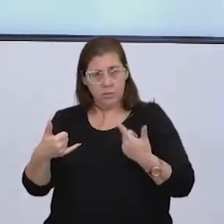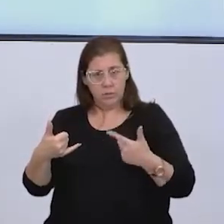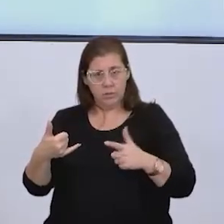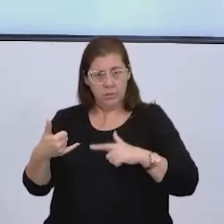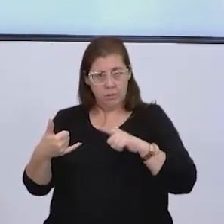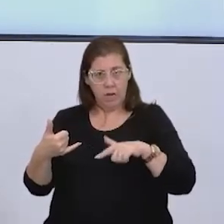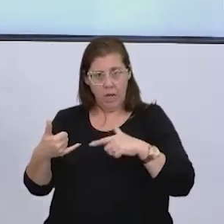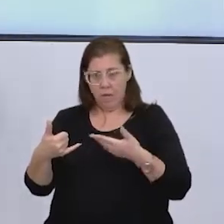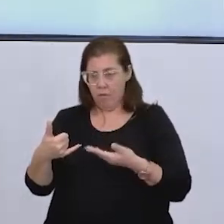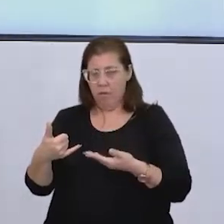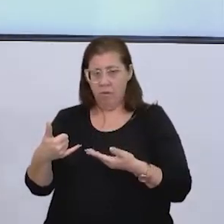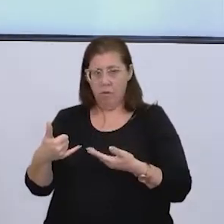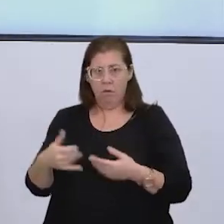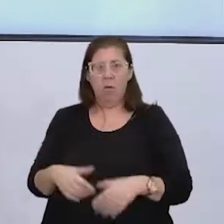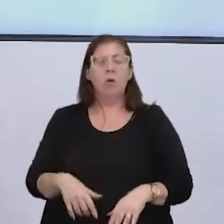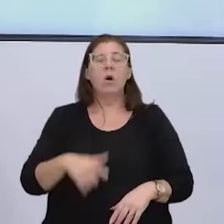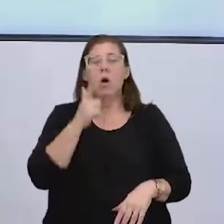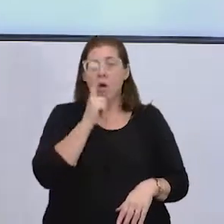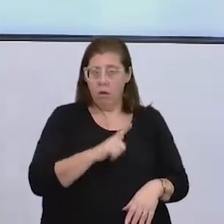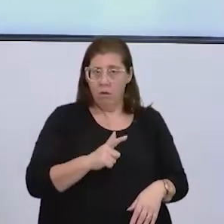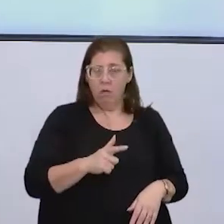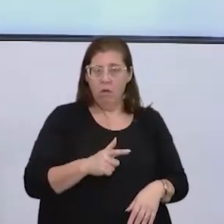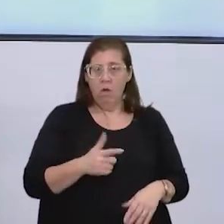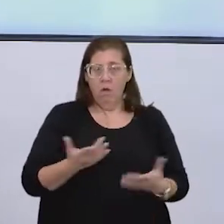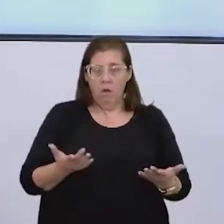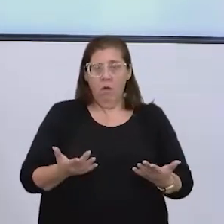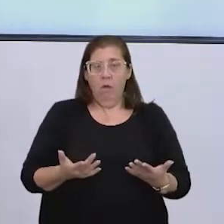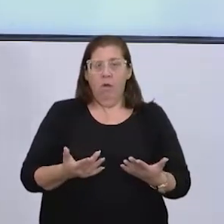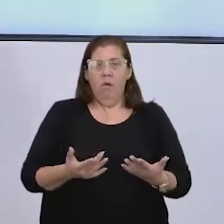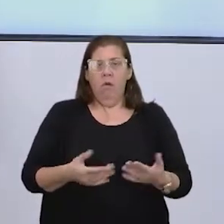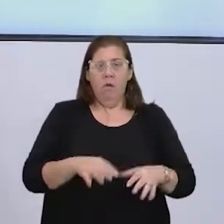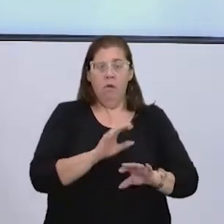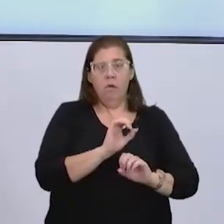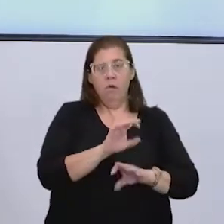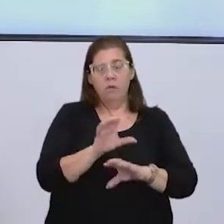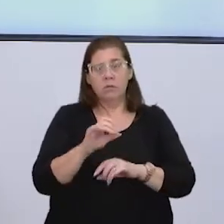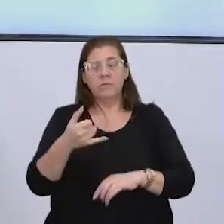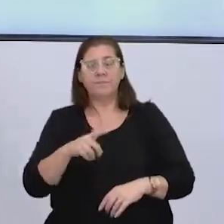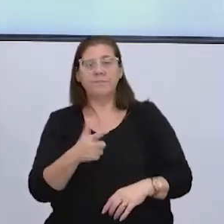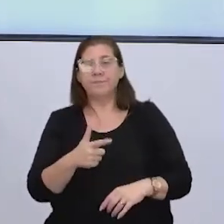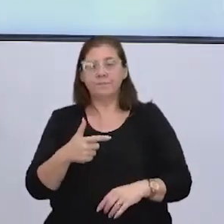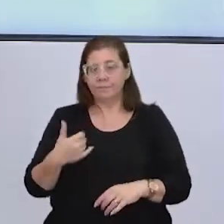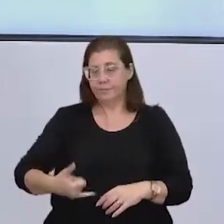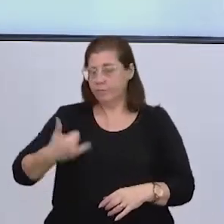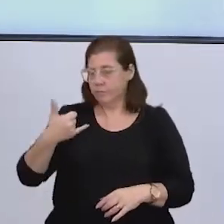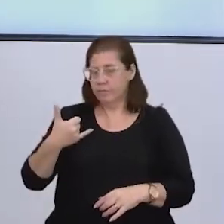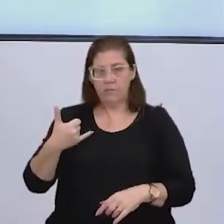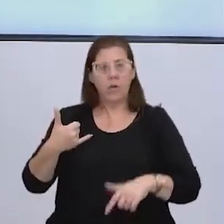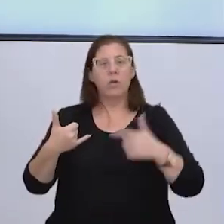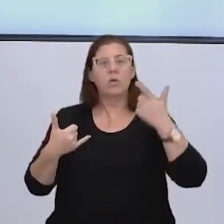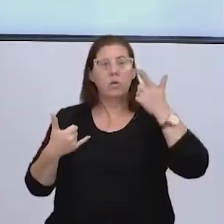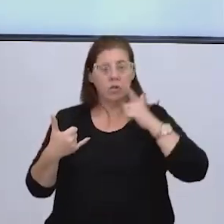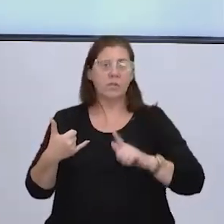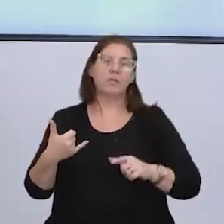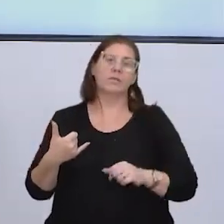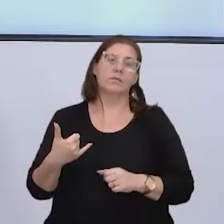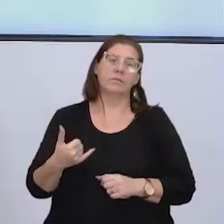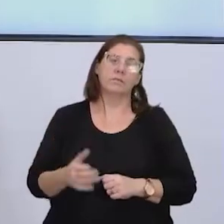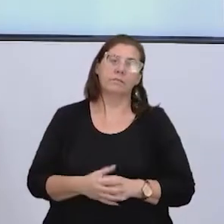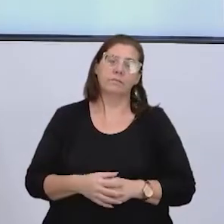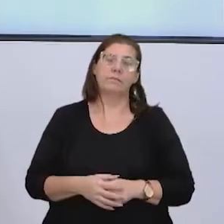Consigo. Eu consigo dar aula no centro de mídias? Eu consigo vir trabalhar todos os dias sem o celular? Eu te dou certeza que eu